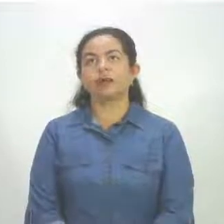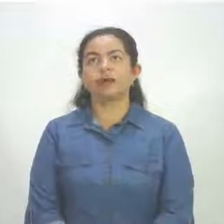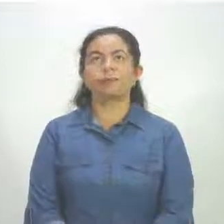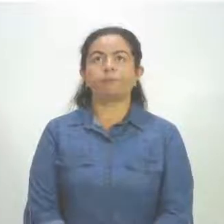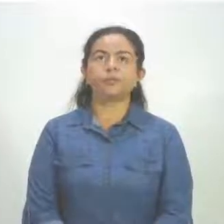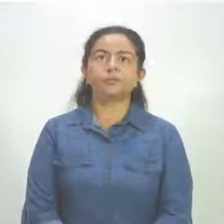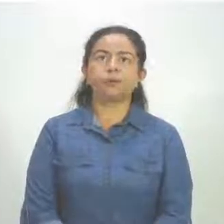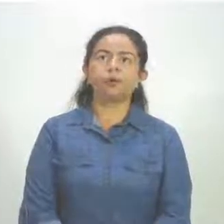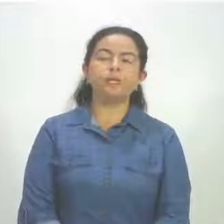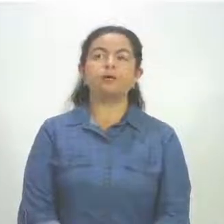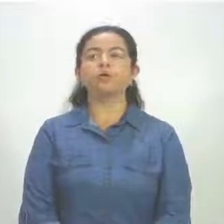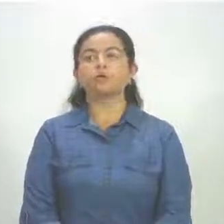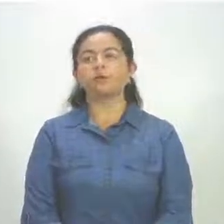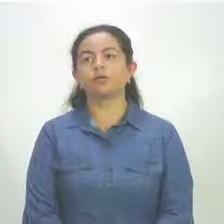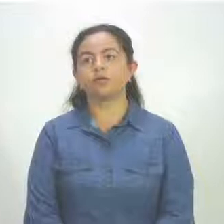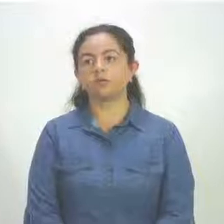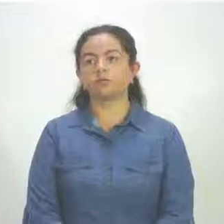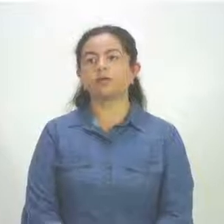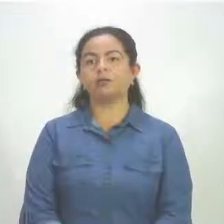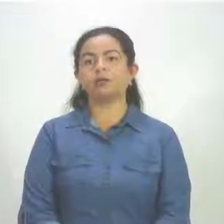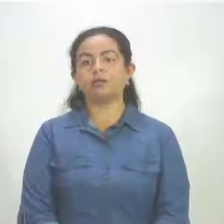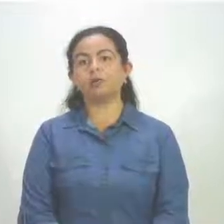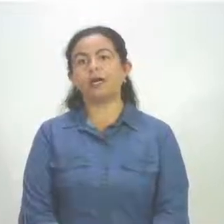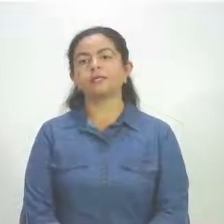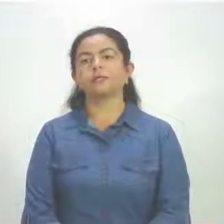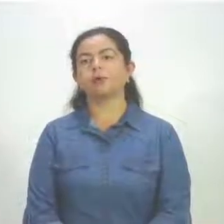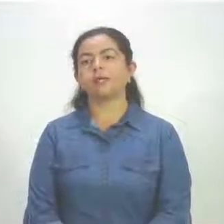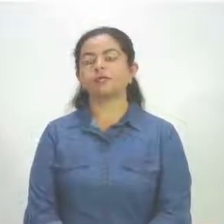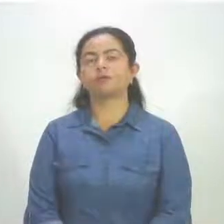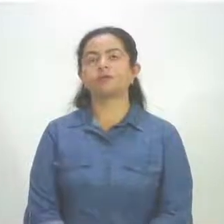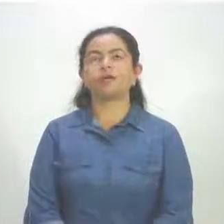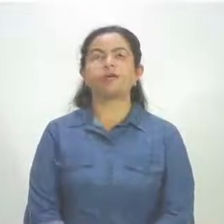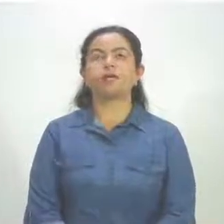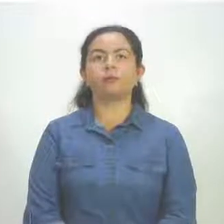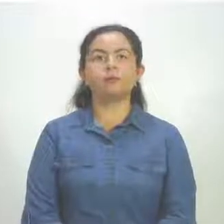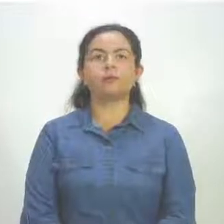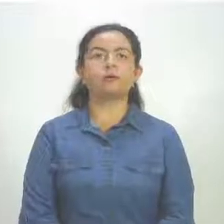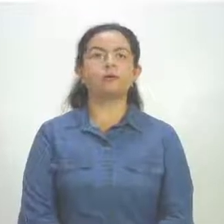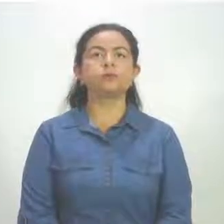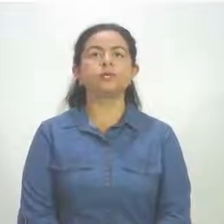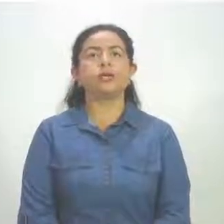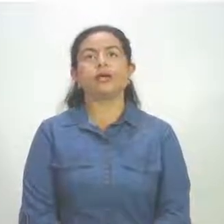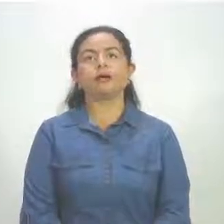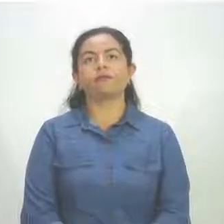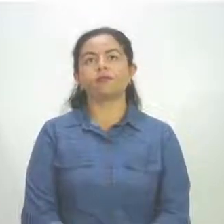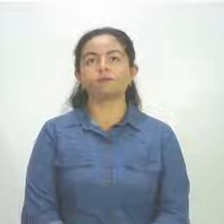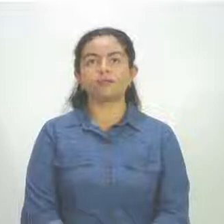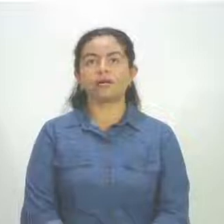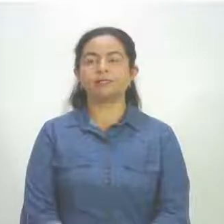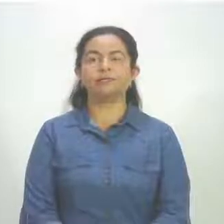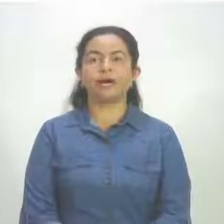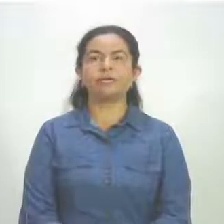apresentadas tanto por mim quanto pelo docente conselheiro que também participou desta oficina e pelos alunos,